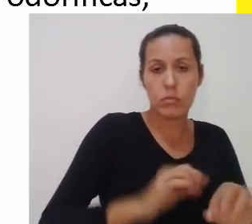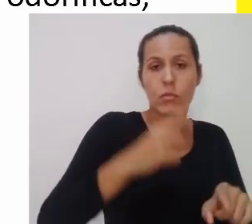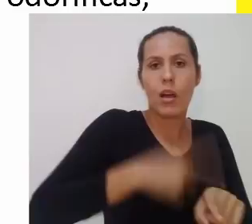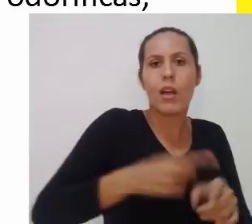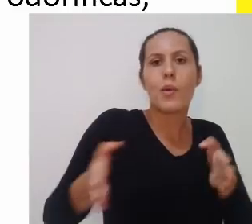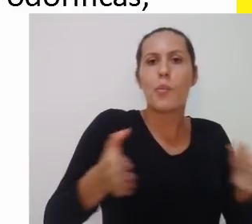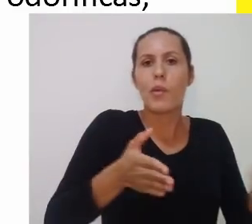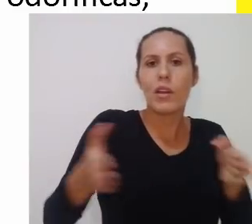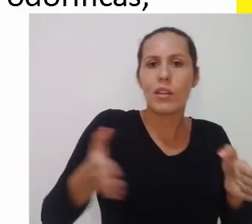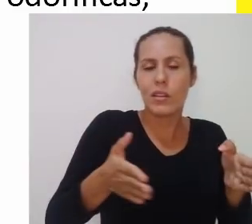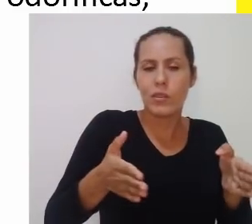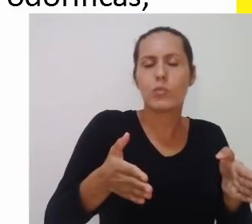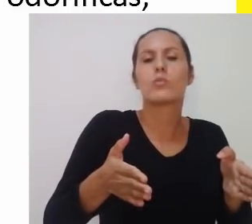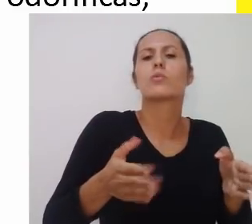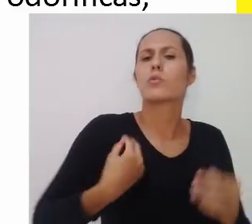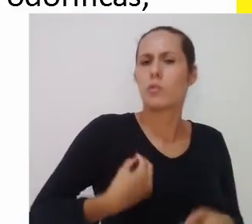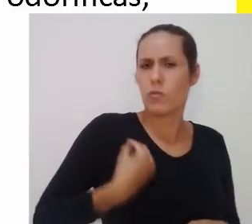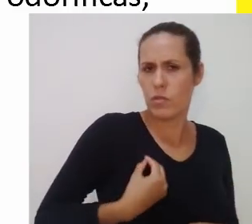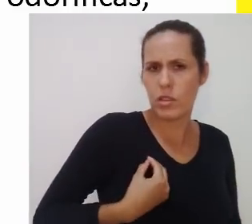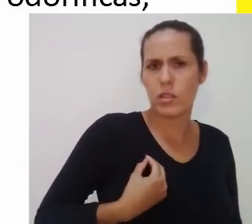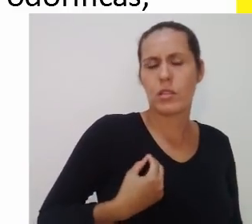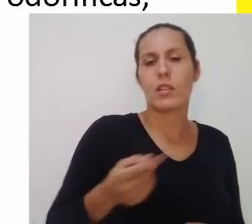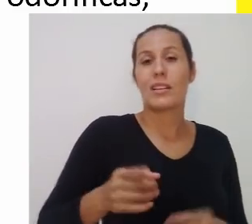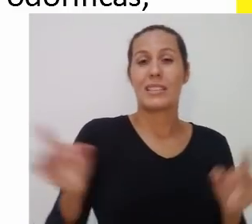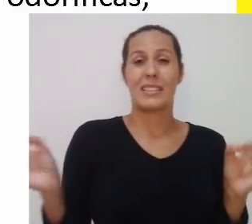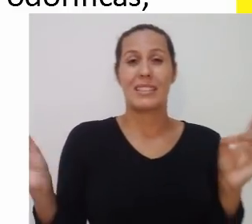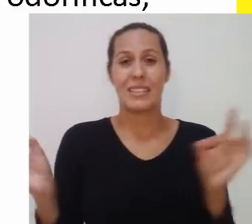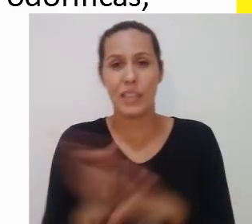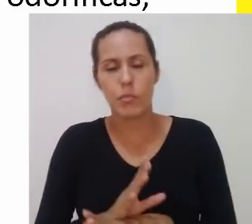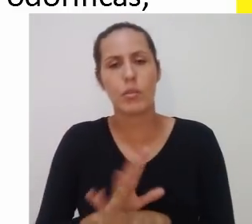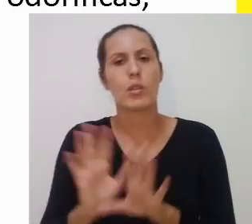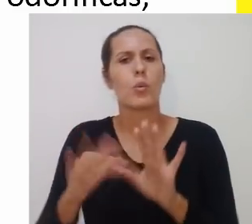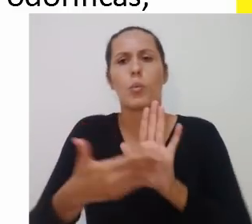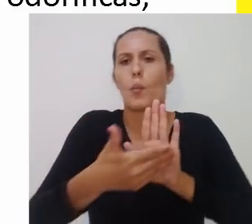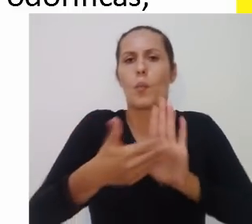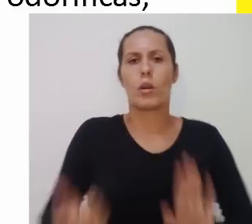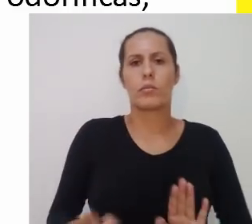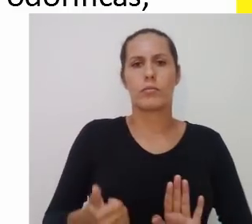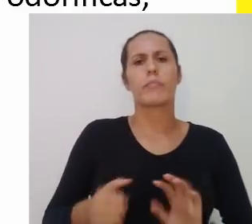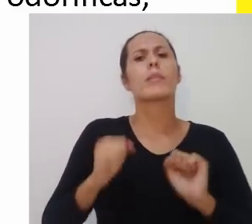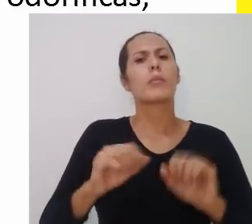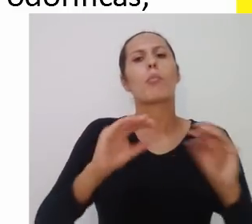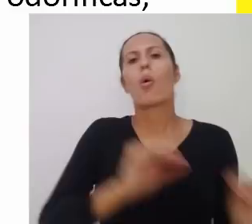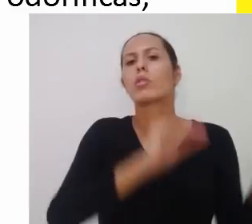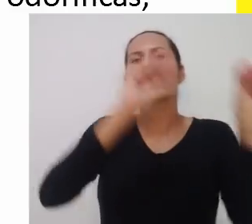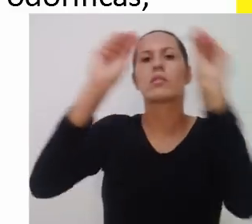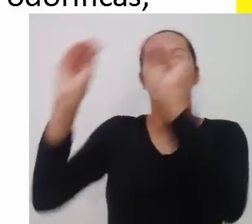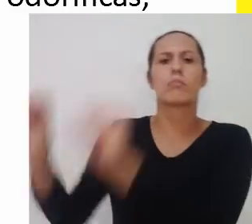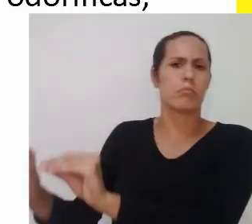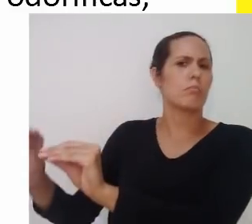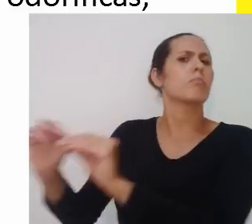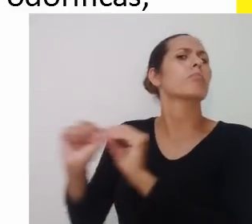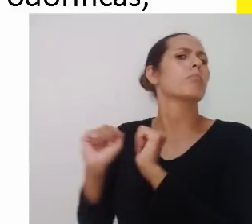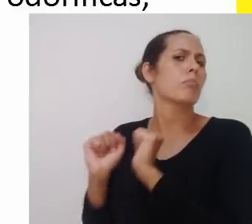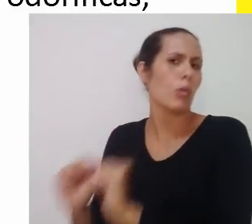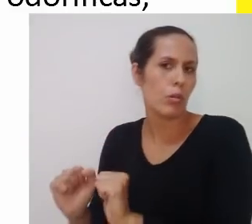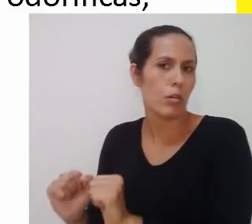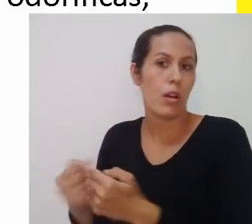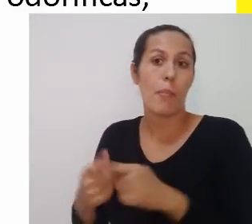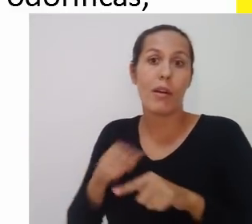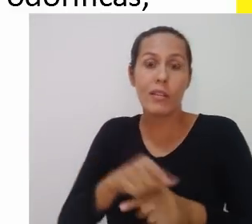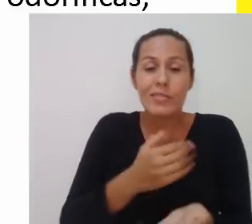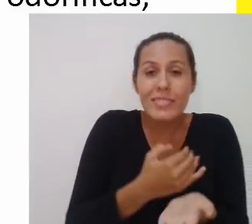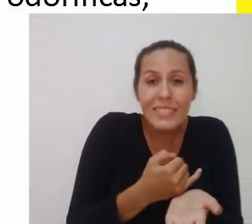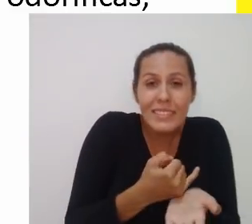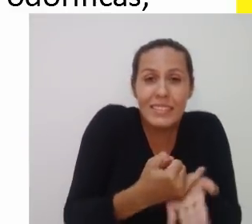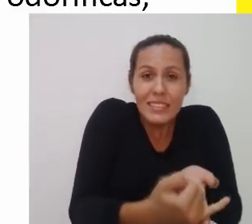fica para sempre. Uma instalação, ela é montada, ao término da exposição, ela é desmontada. Ela pode ser até levada para